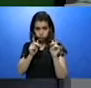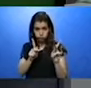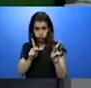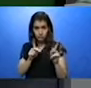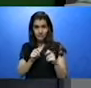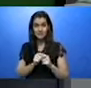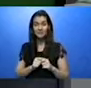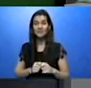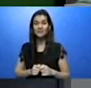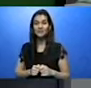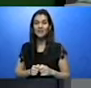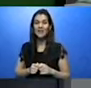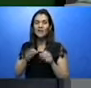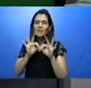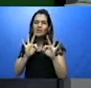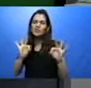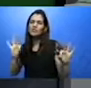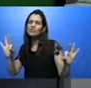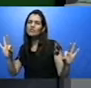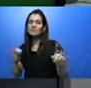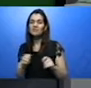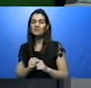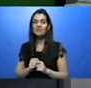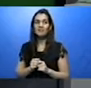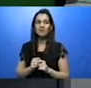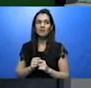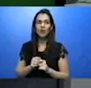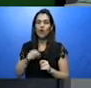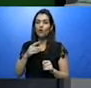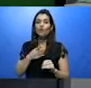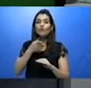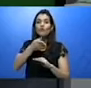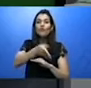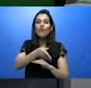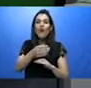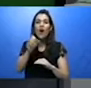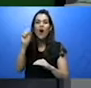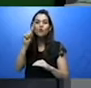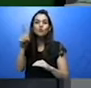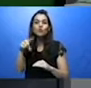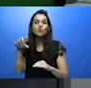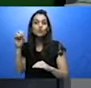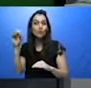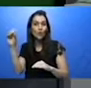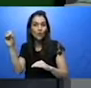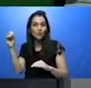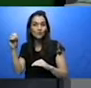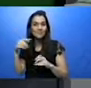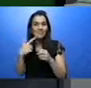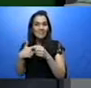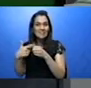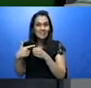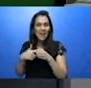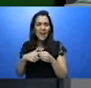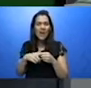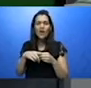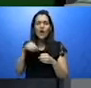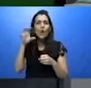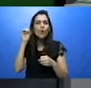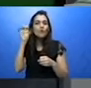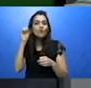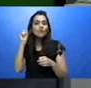lá. Medidas. Na visita ao zoológico da cidade, Luan e sua turma ouviram